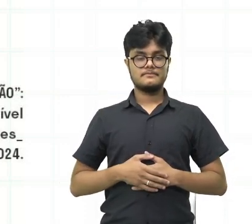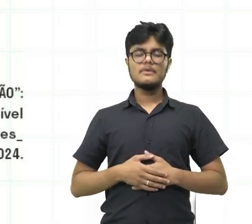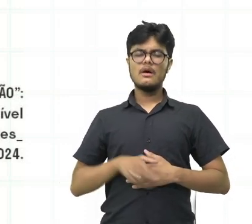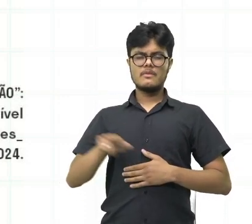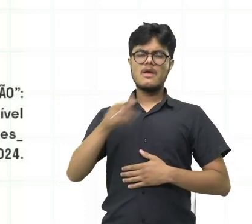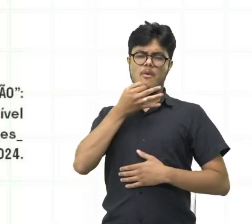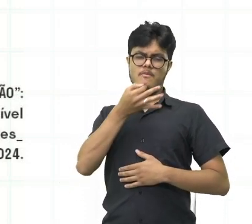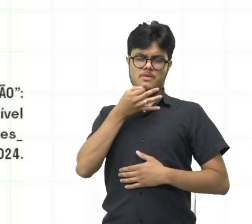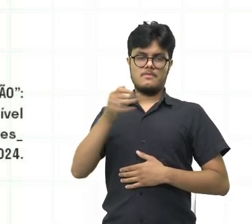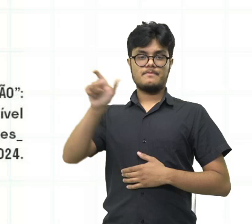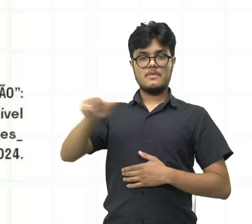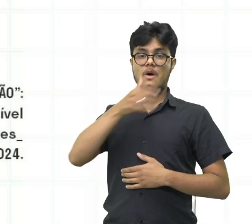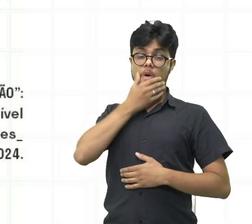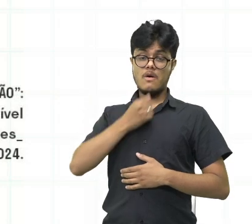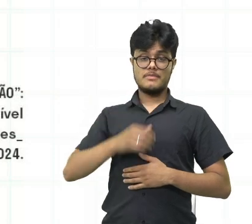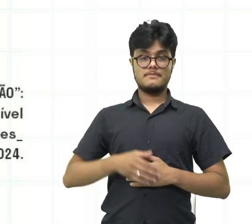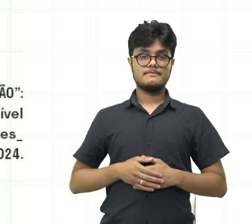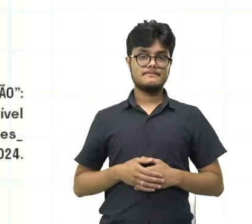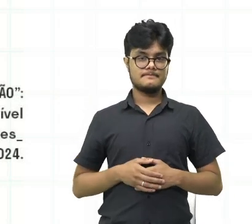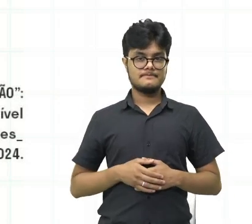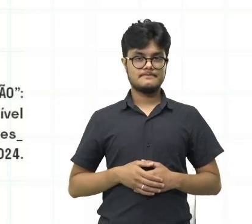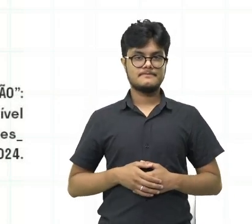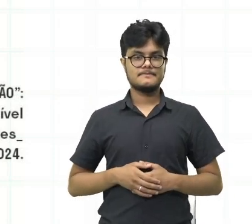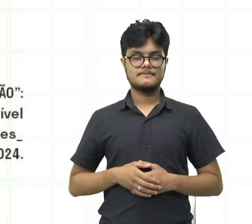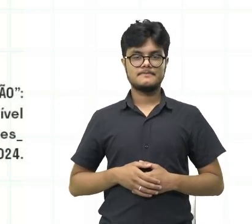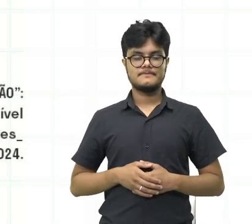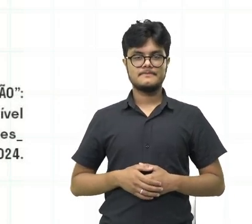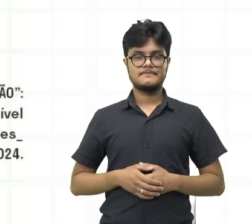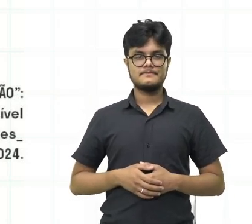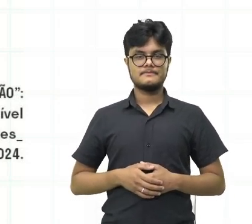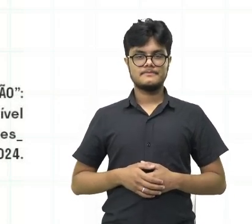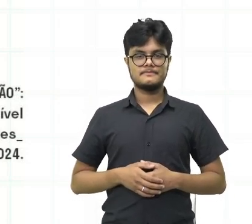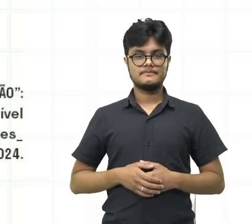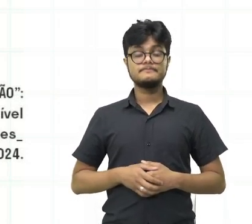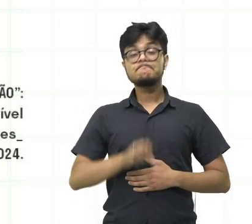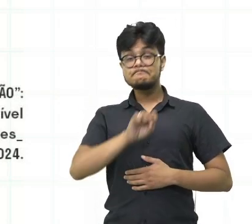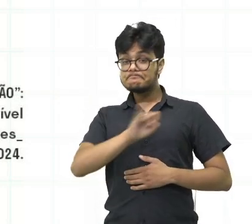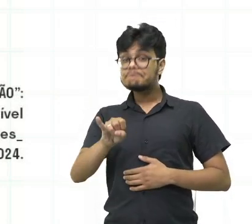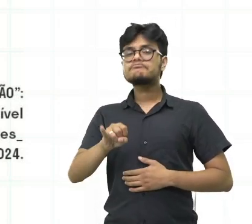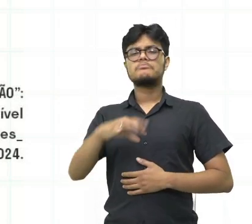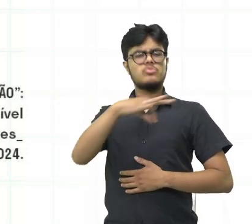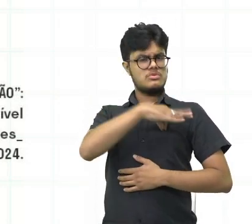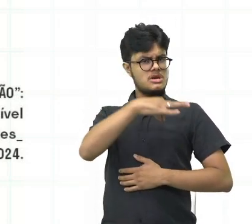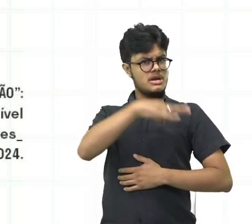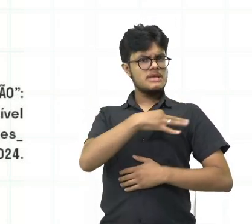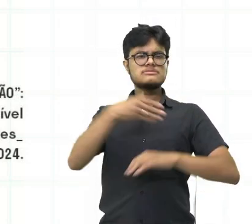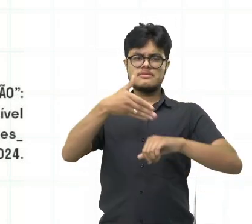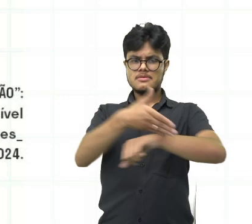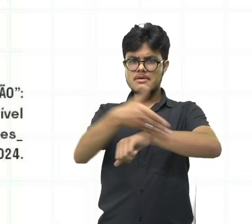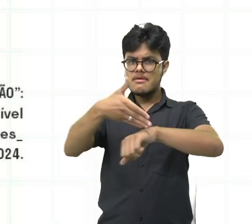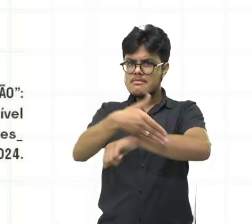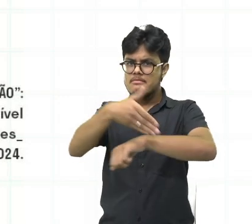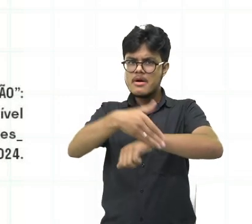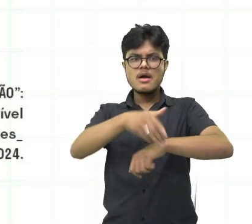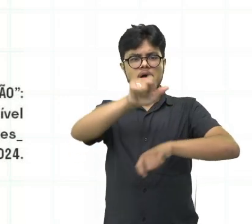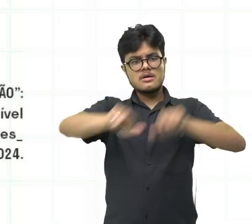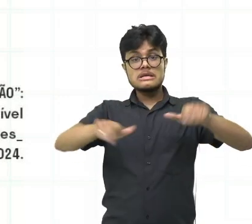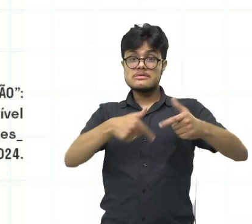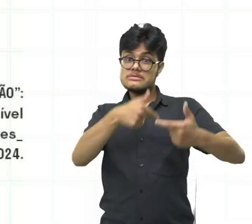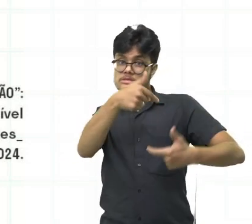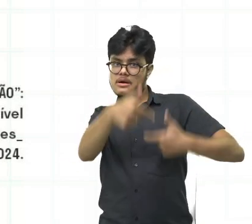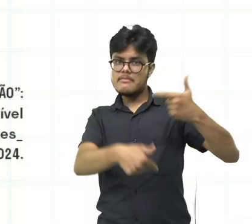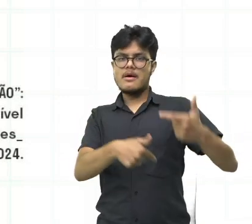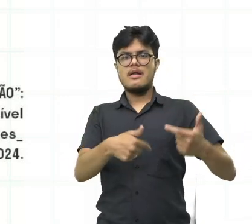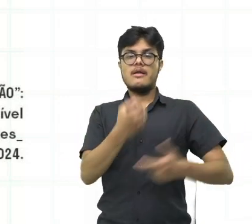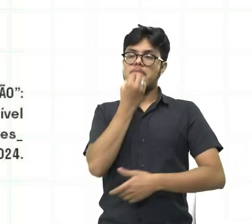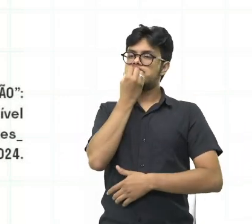que a consequência, né? Se tiver mais policiamento, vai ser para